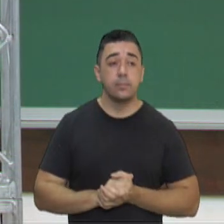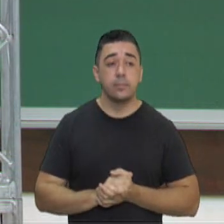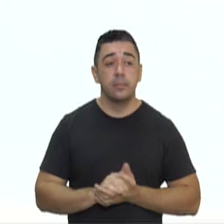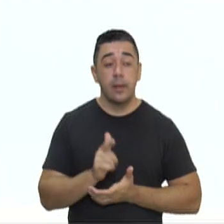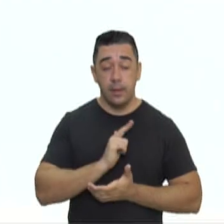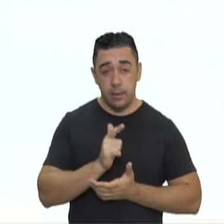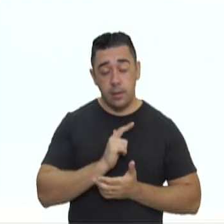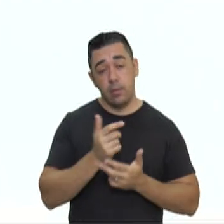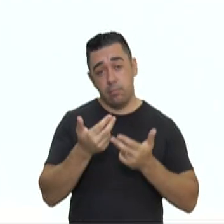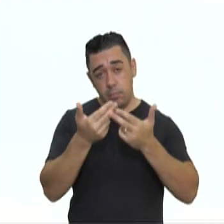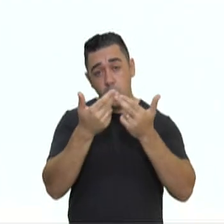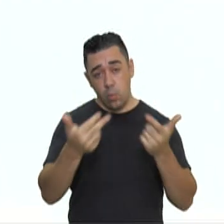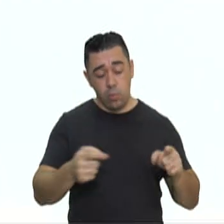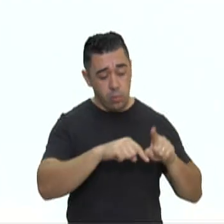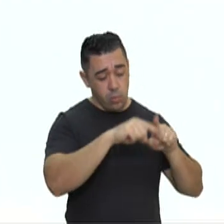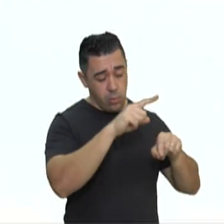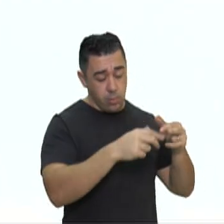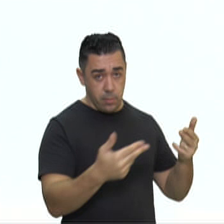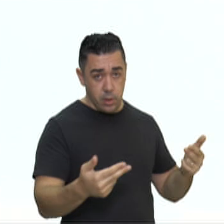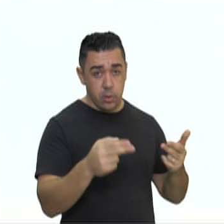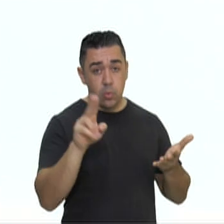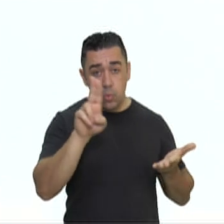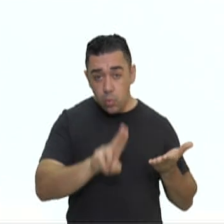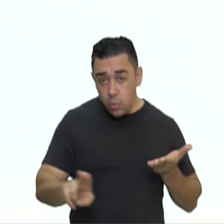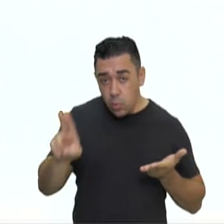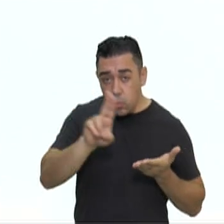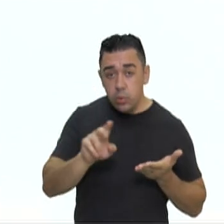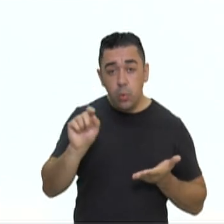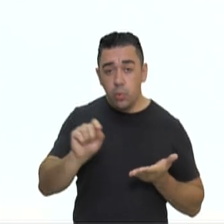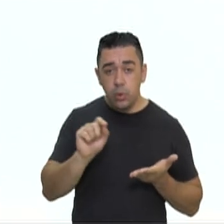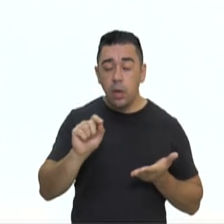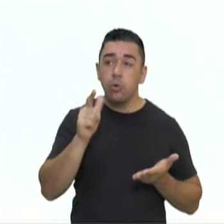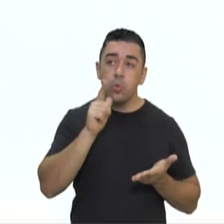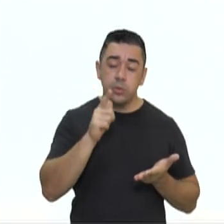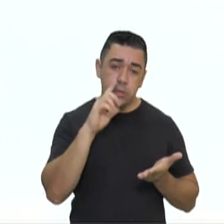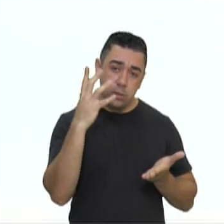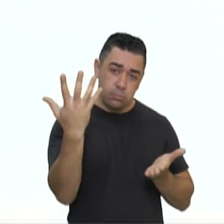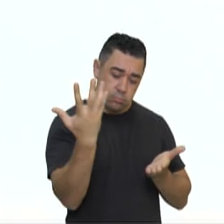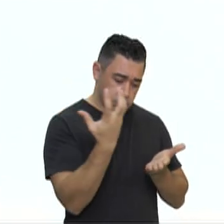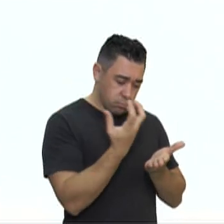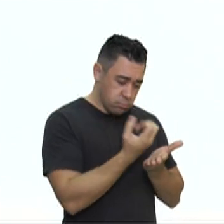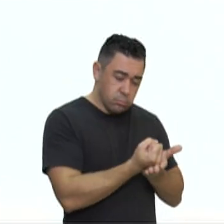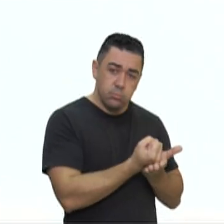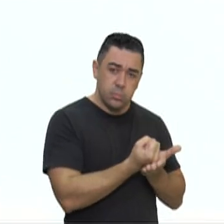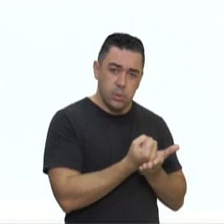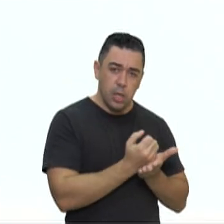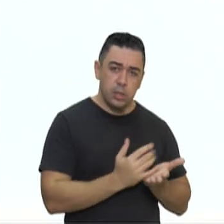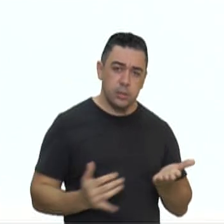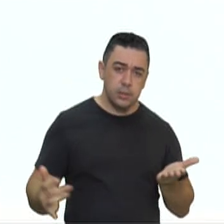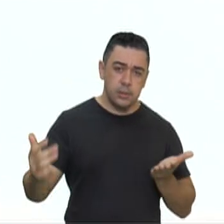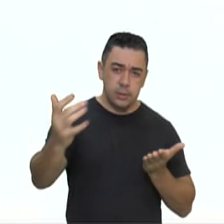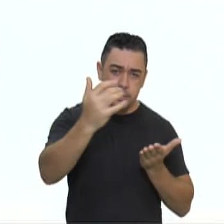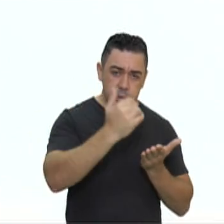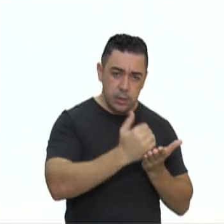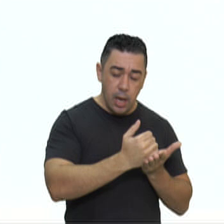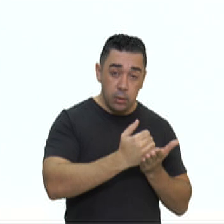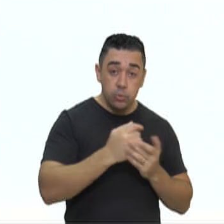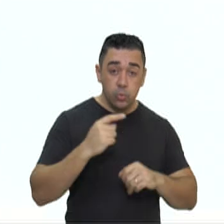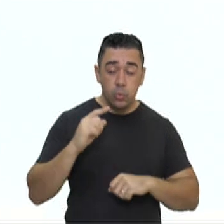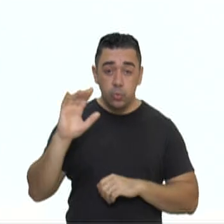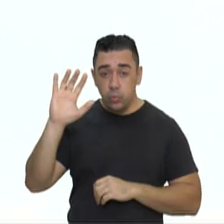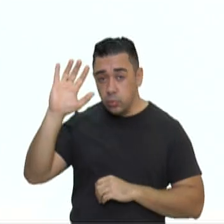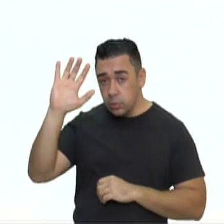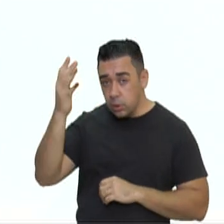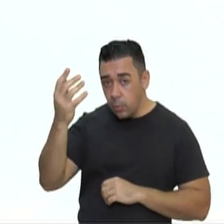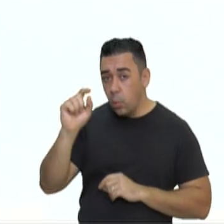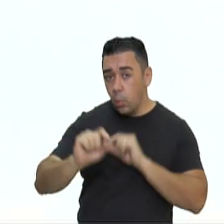São equipamentos utilizados para adquirir dados do tempo, dados meteorológicos. Então,